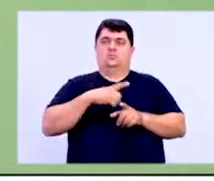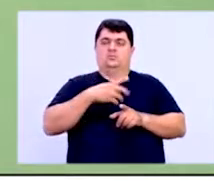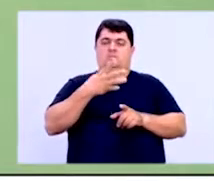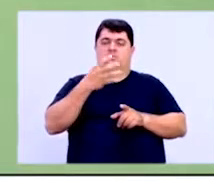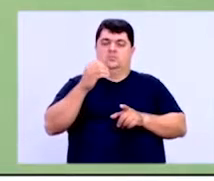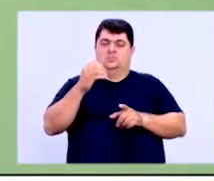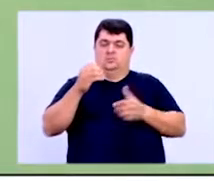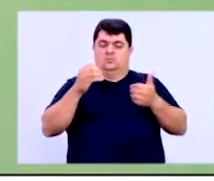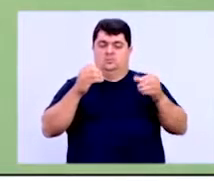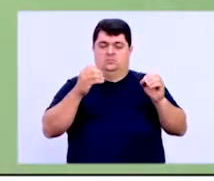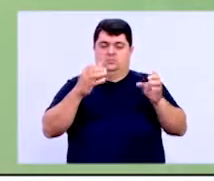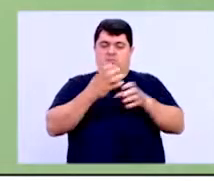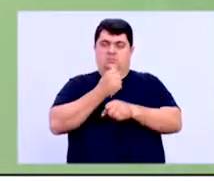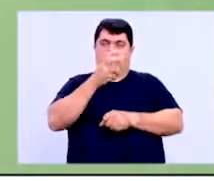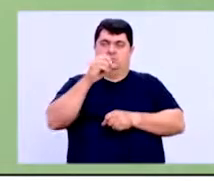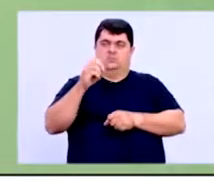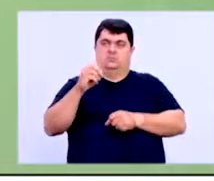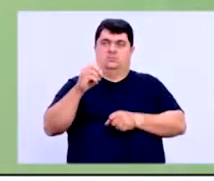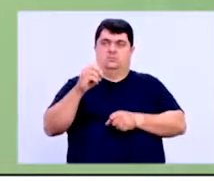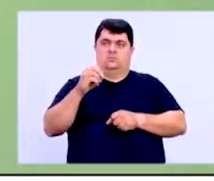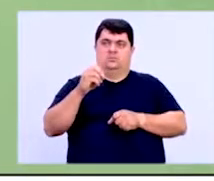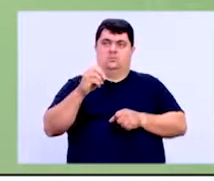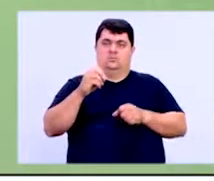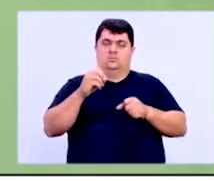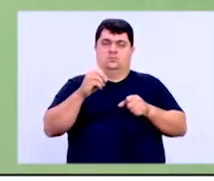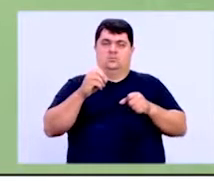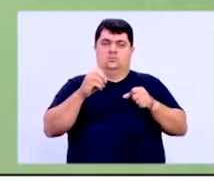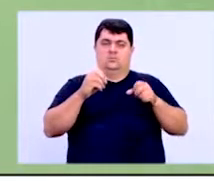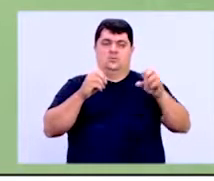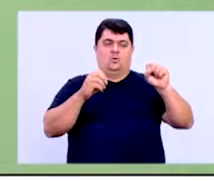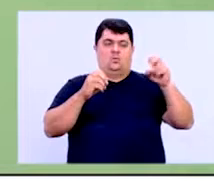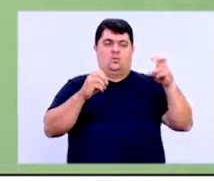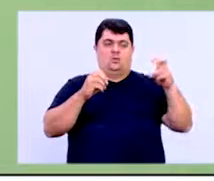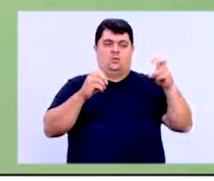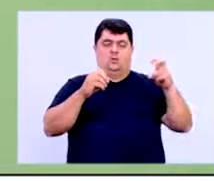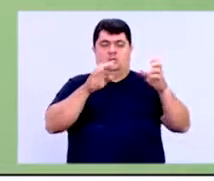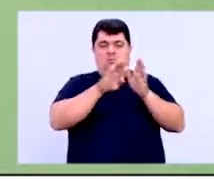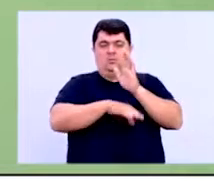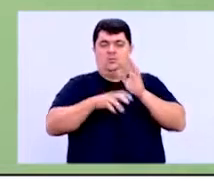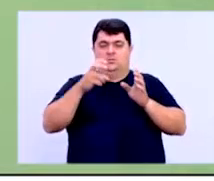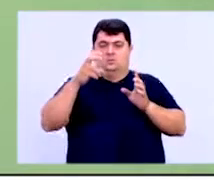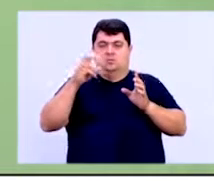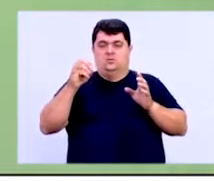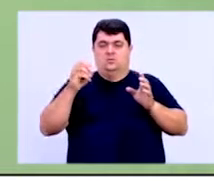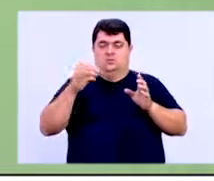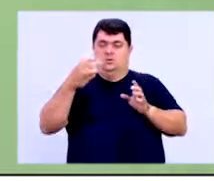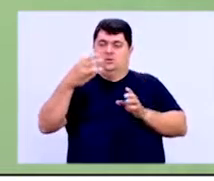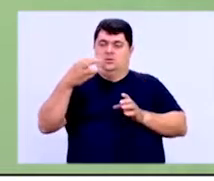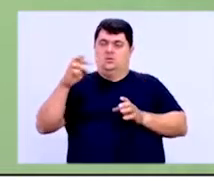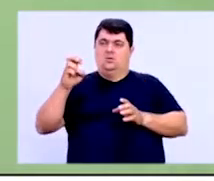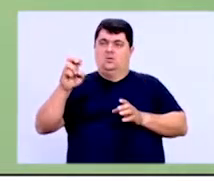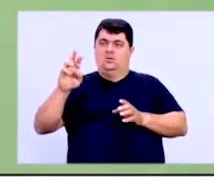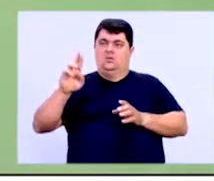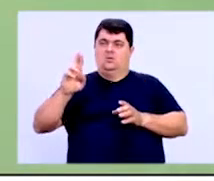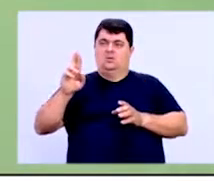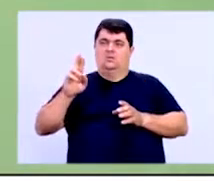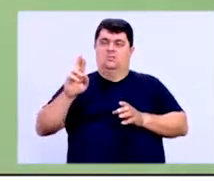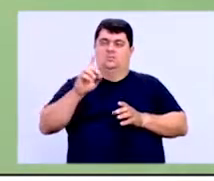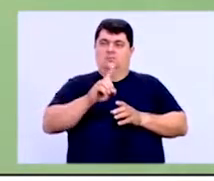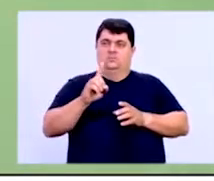mais 10, 50. 50 menos 85, R$ 35 por